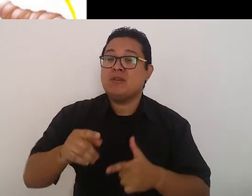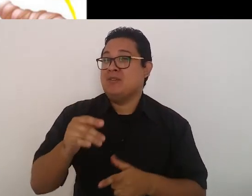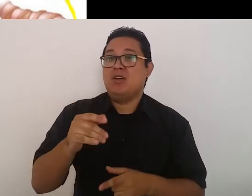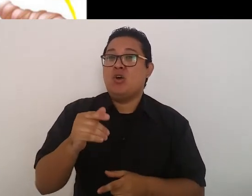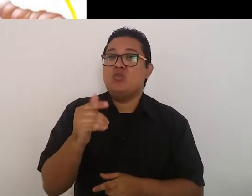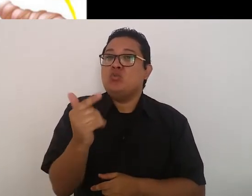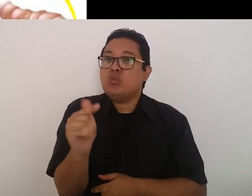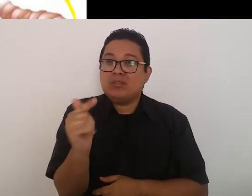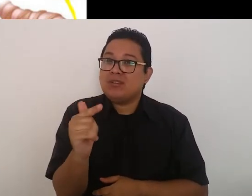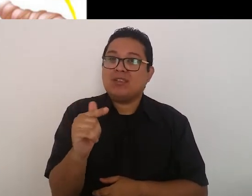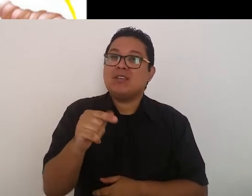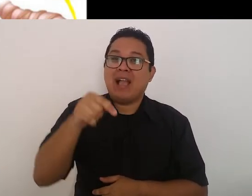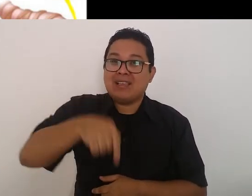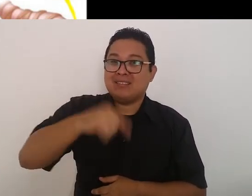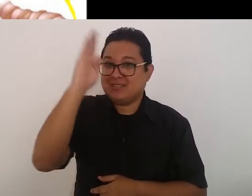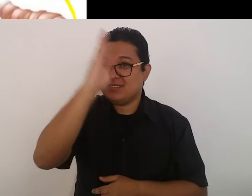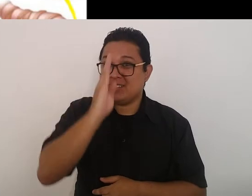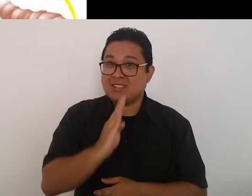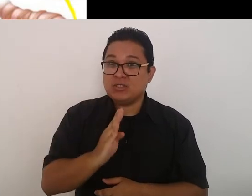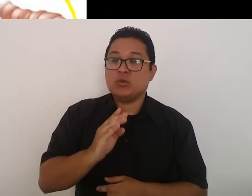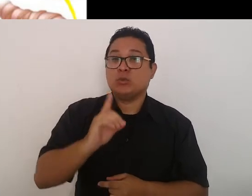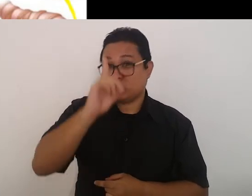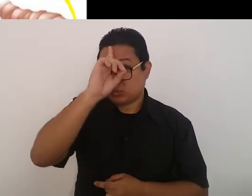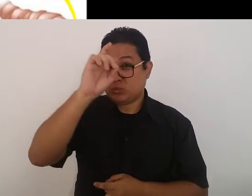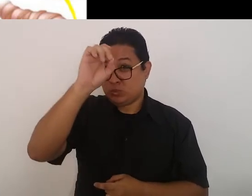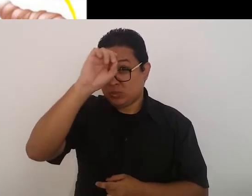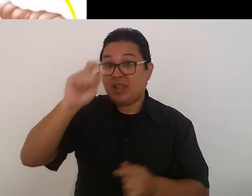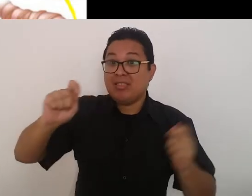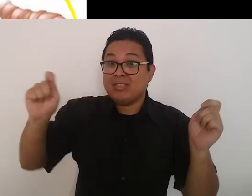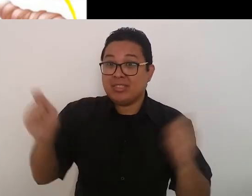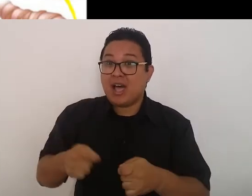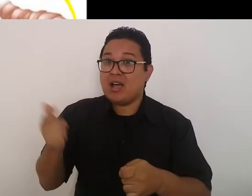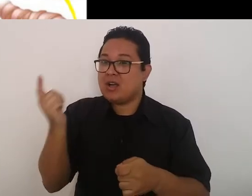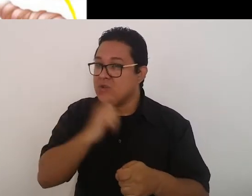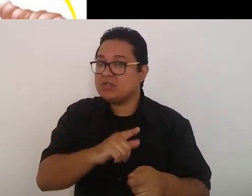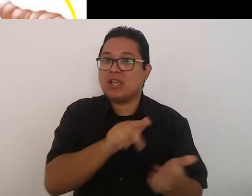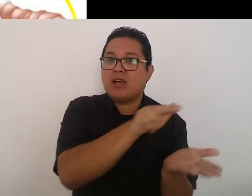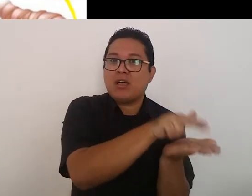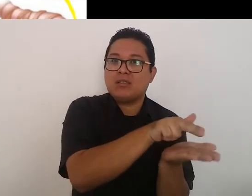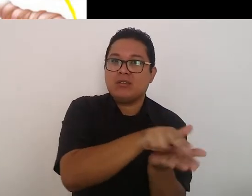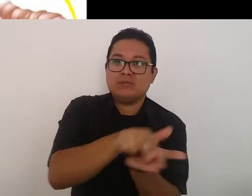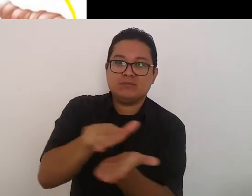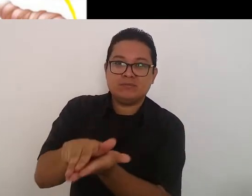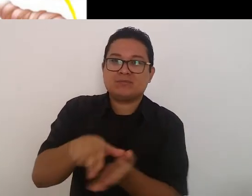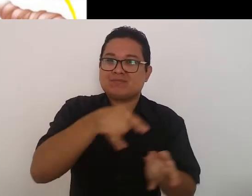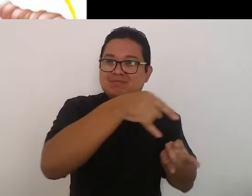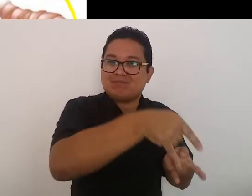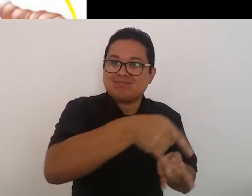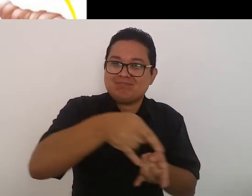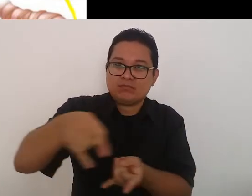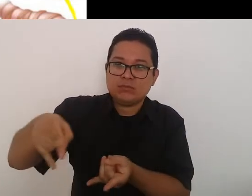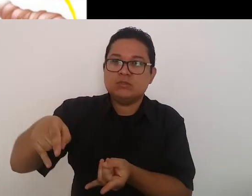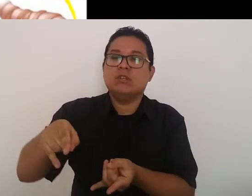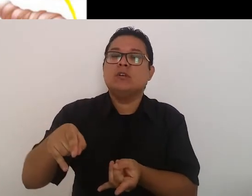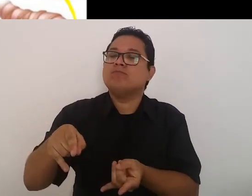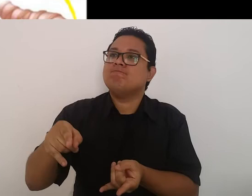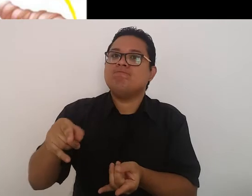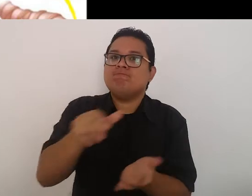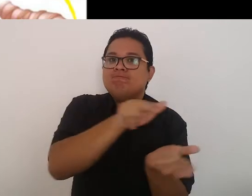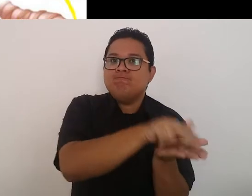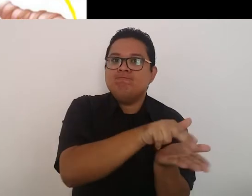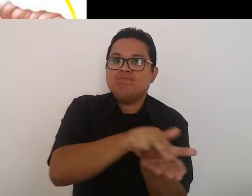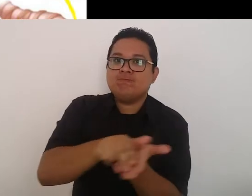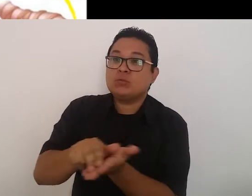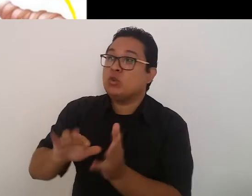público. Nenhuma das duas redes no Brasil, nem no mundo, tem capacidade para suportar isso. E aí é